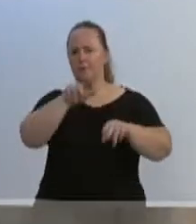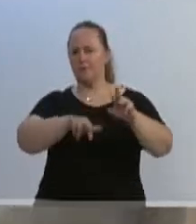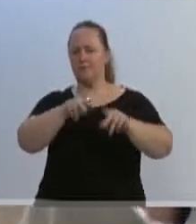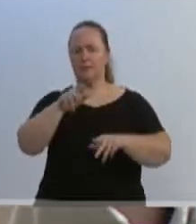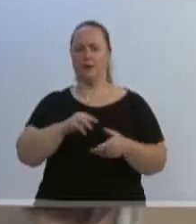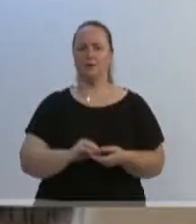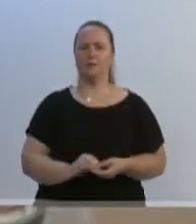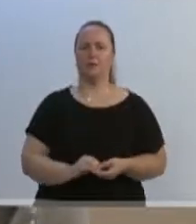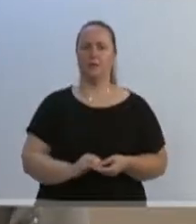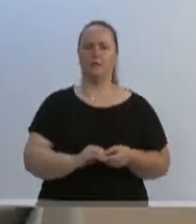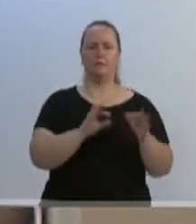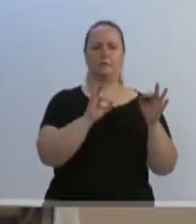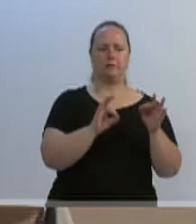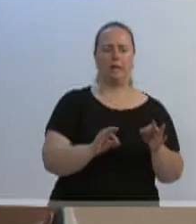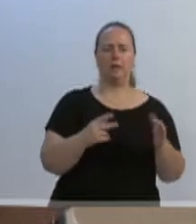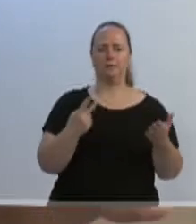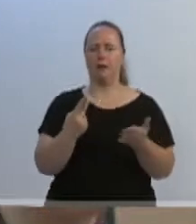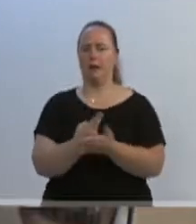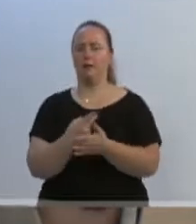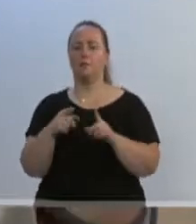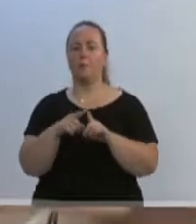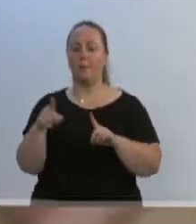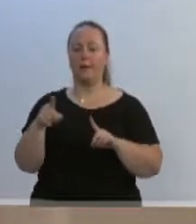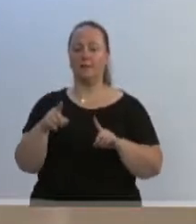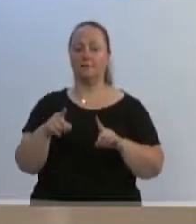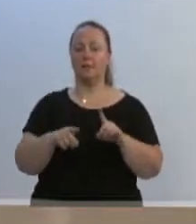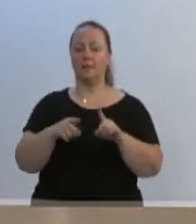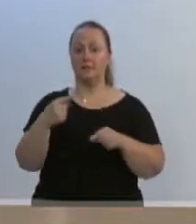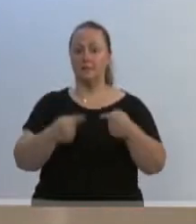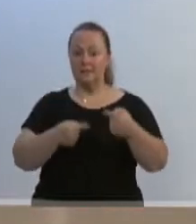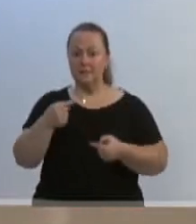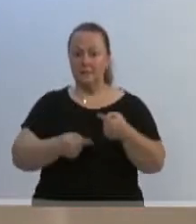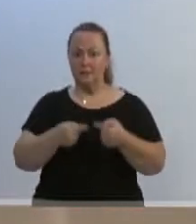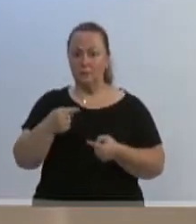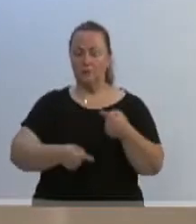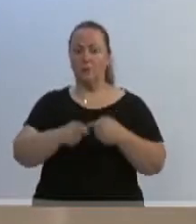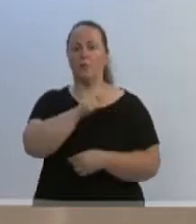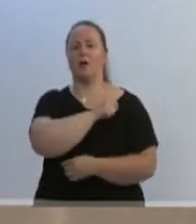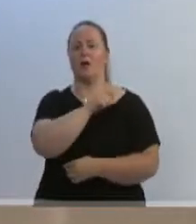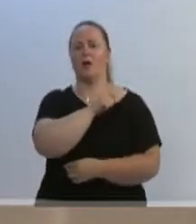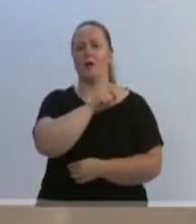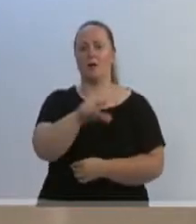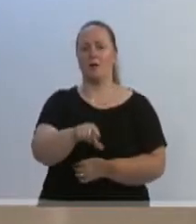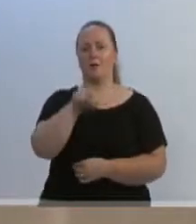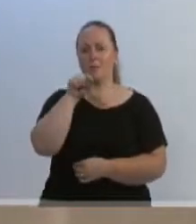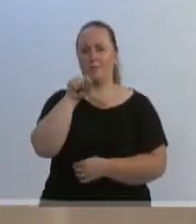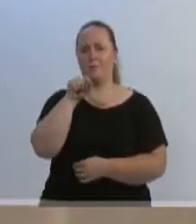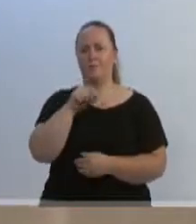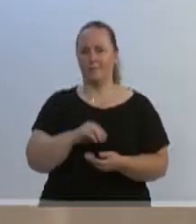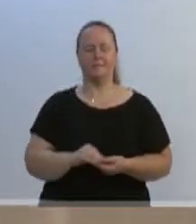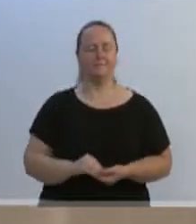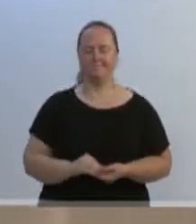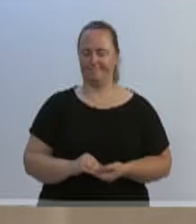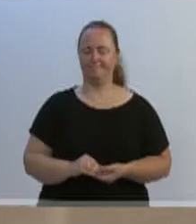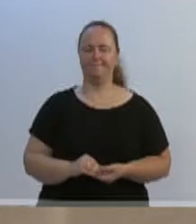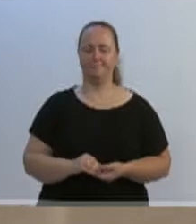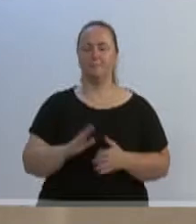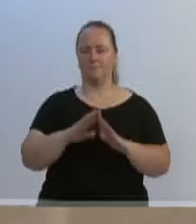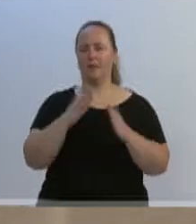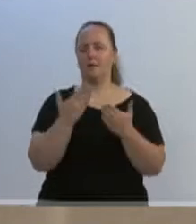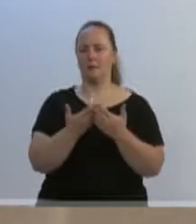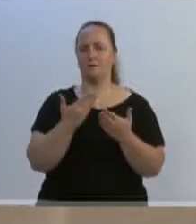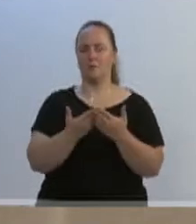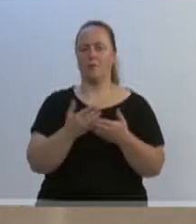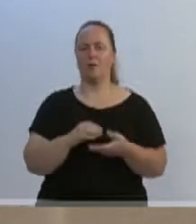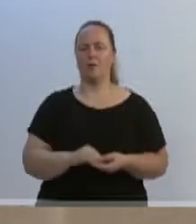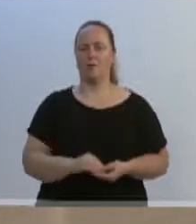justo, injusto, é um outro ponto. Agora, a discussão da diversidade foi escolhida pelos alunos da faculdade, da escola, e eu acho